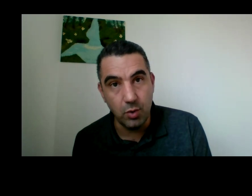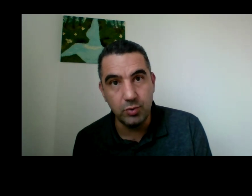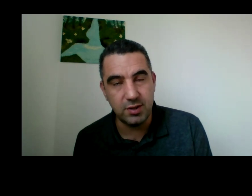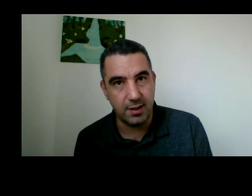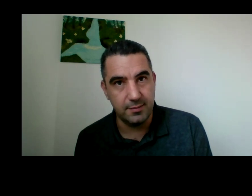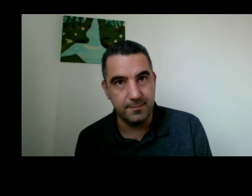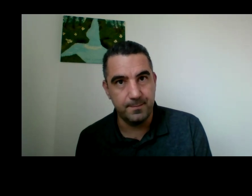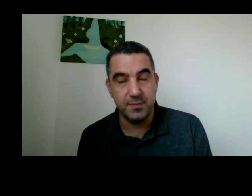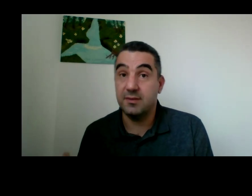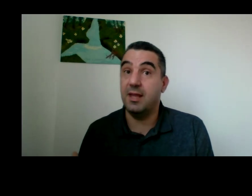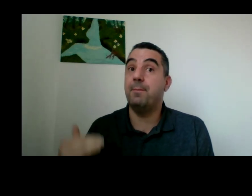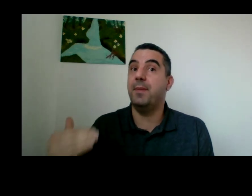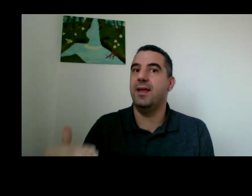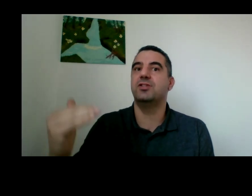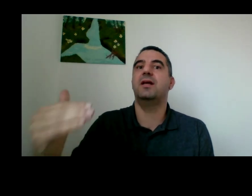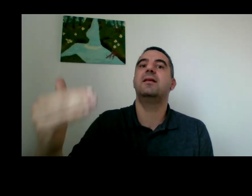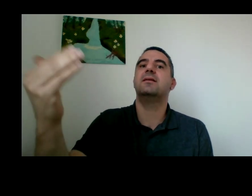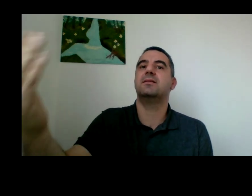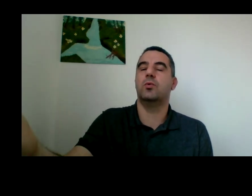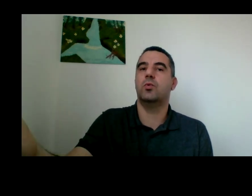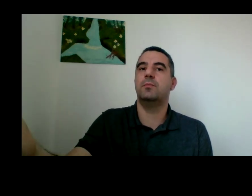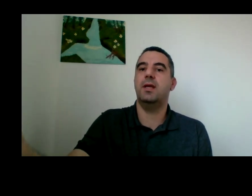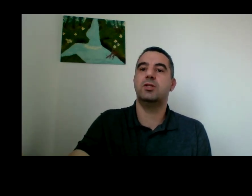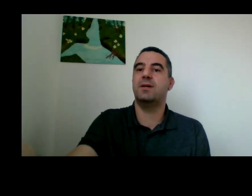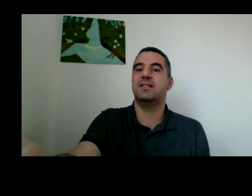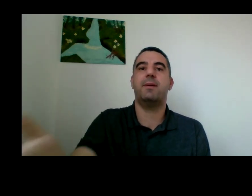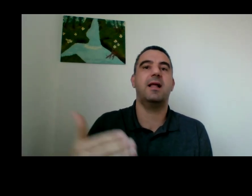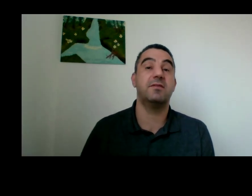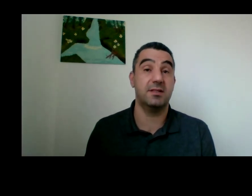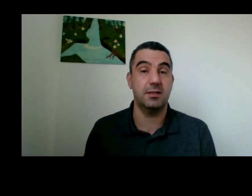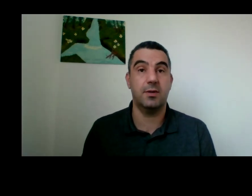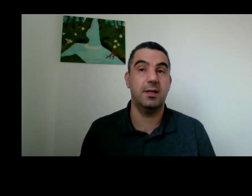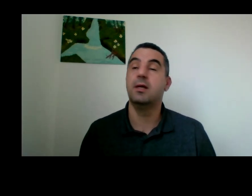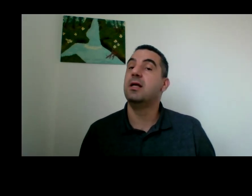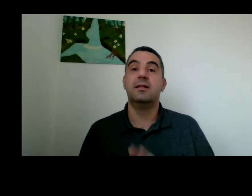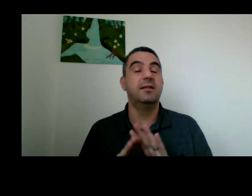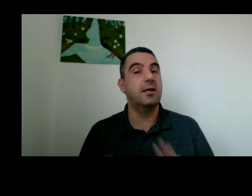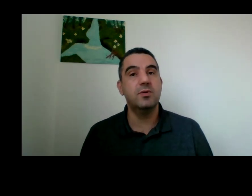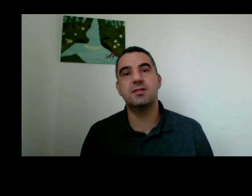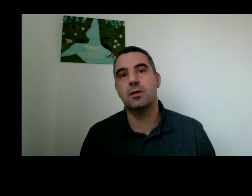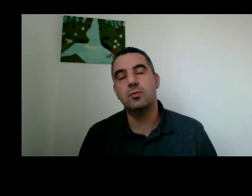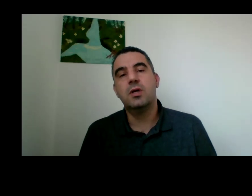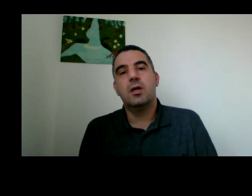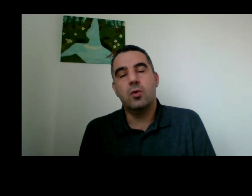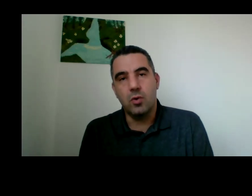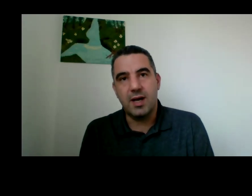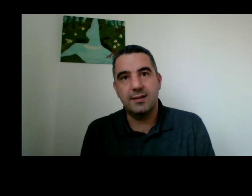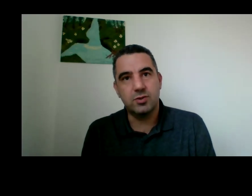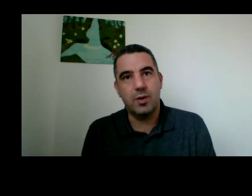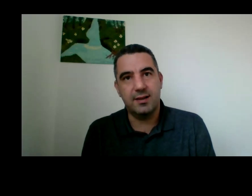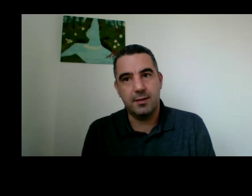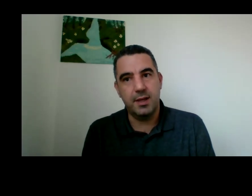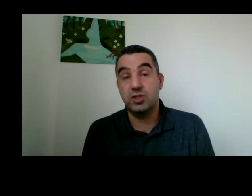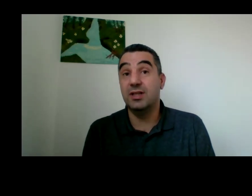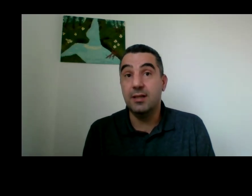incapacidade é outra. Depende da interação com o ambiente, mas as palavras que estão aqui não estão